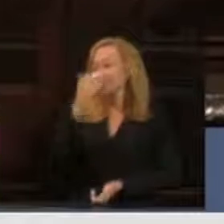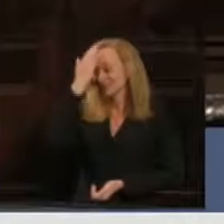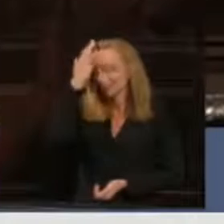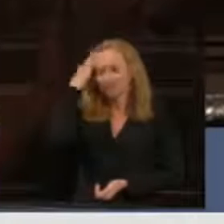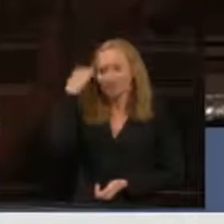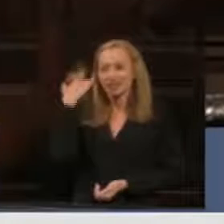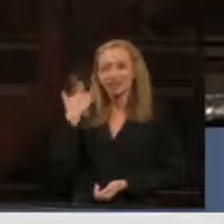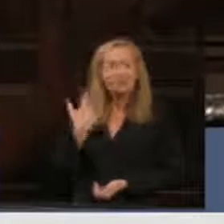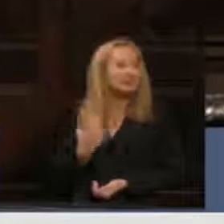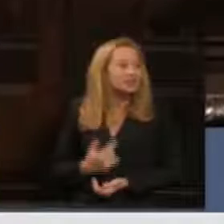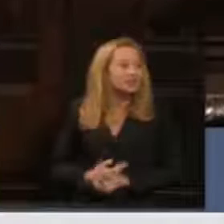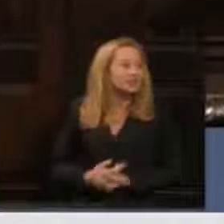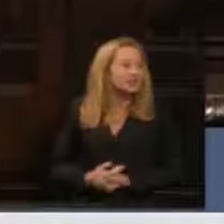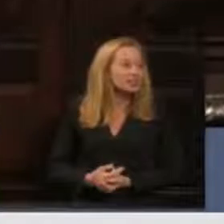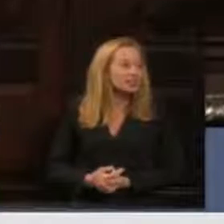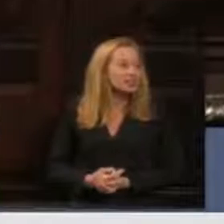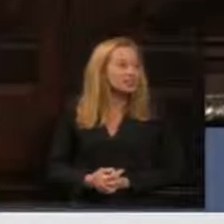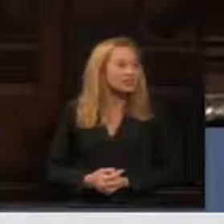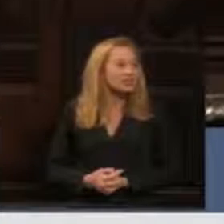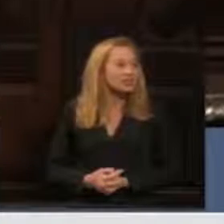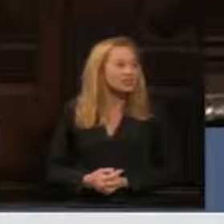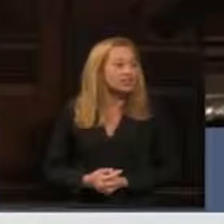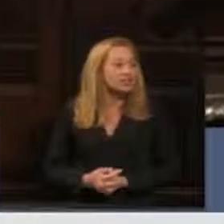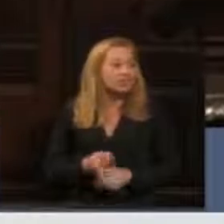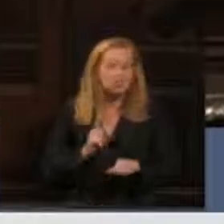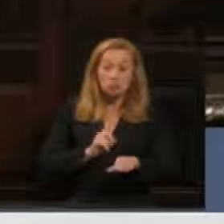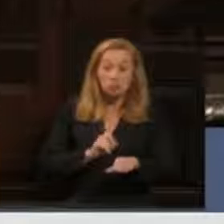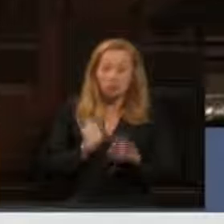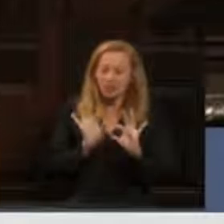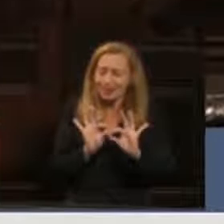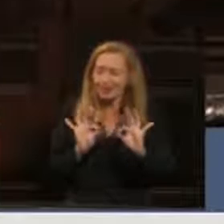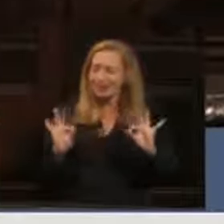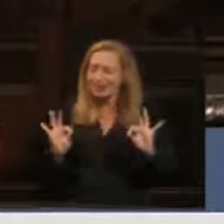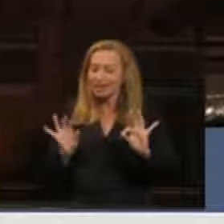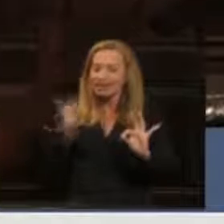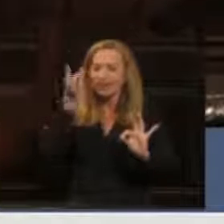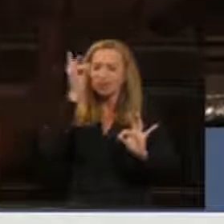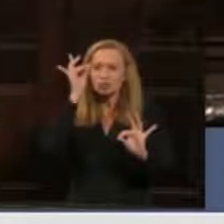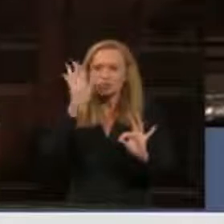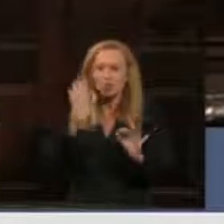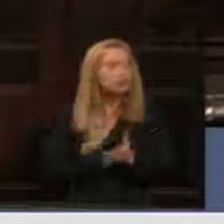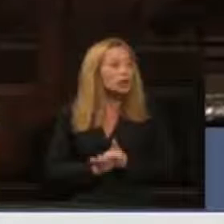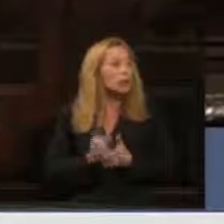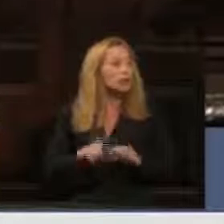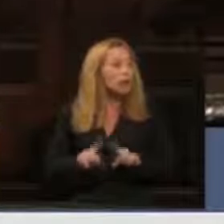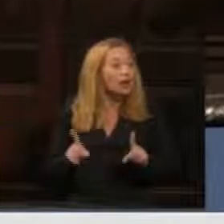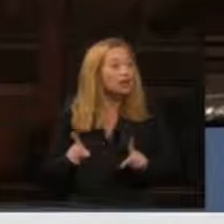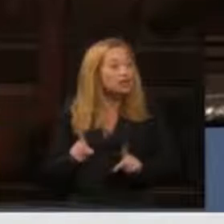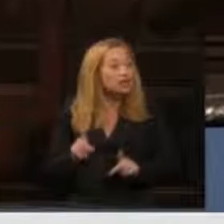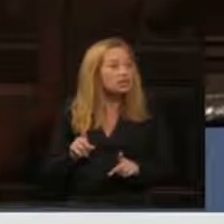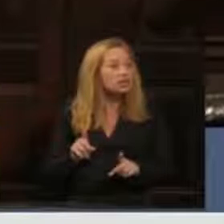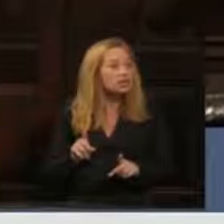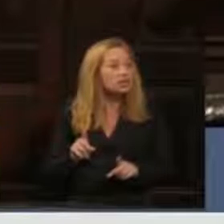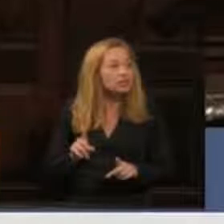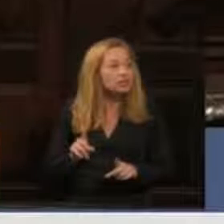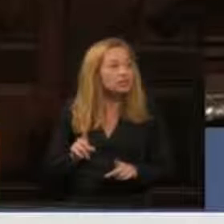nessa linha da espiritualidade. Mas São José tem a igreja